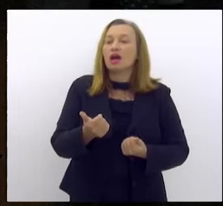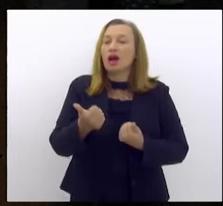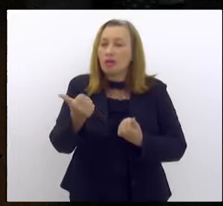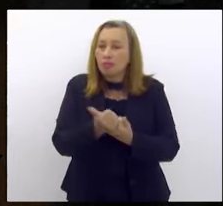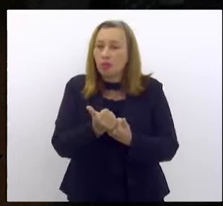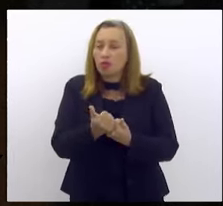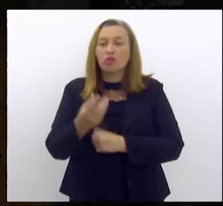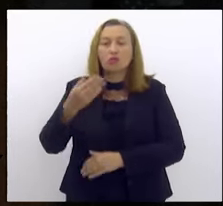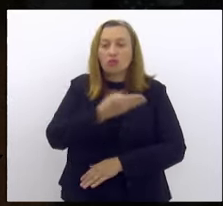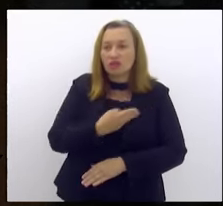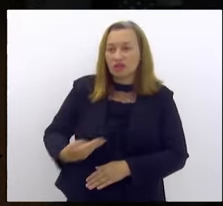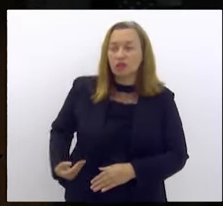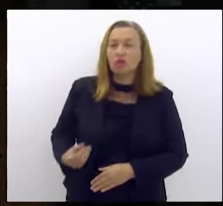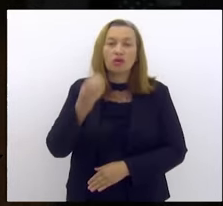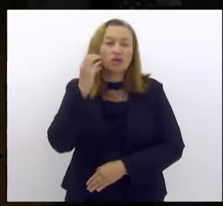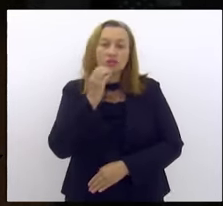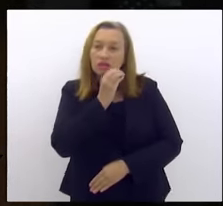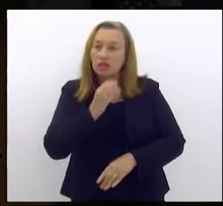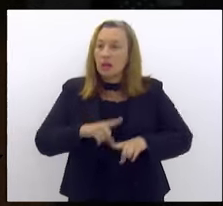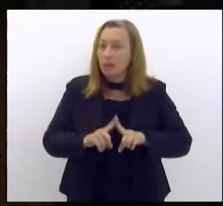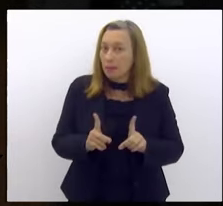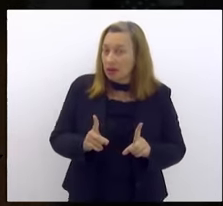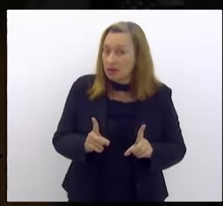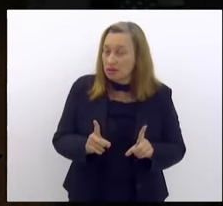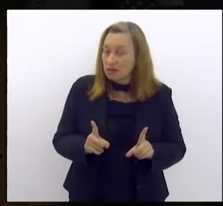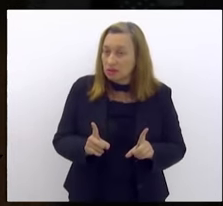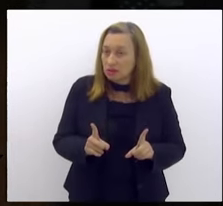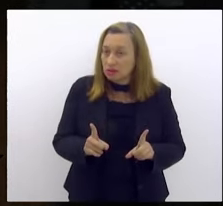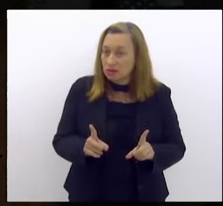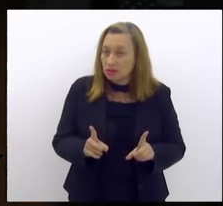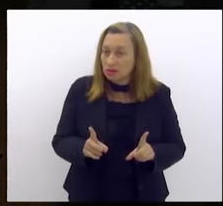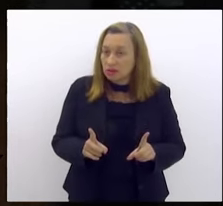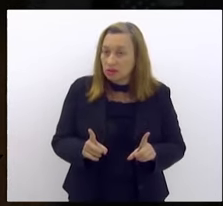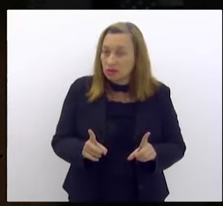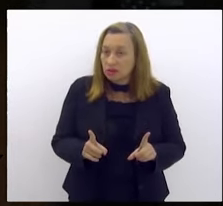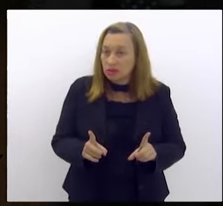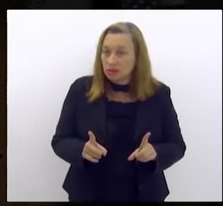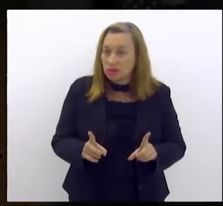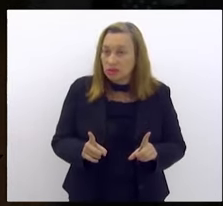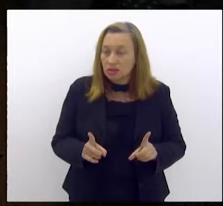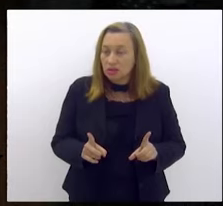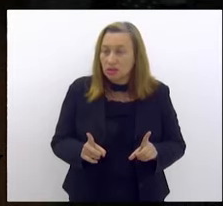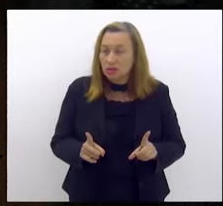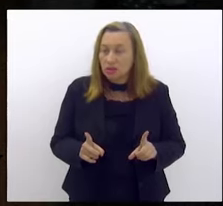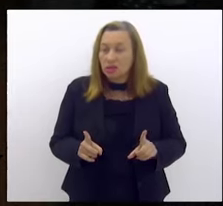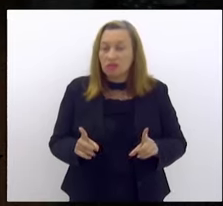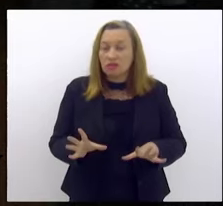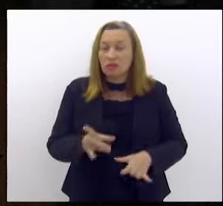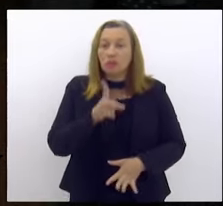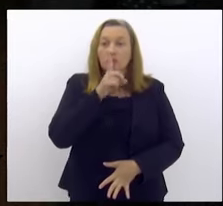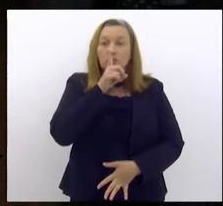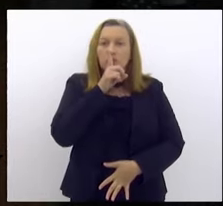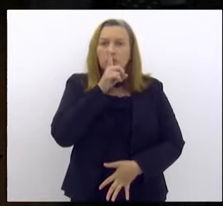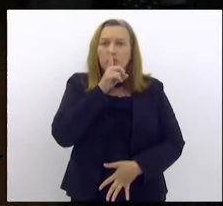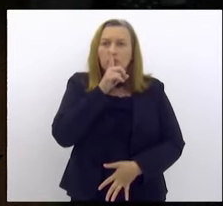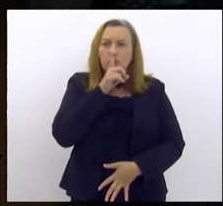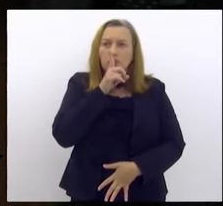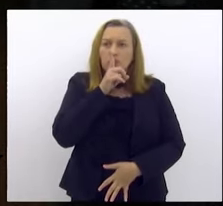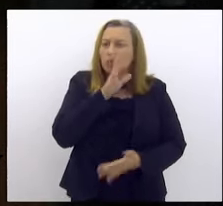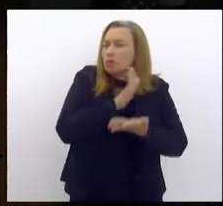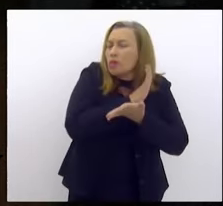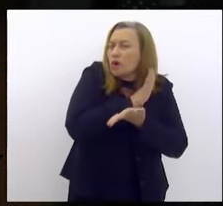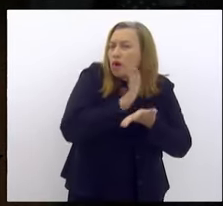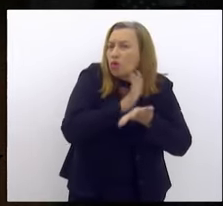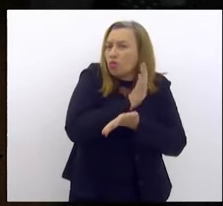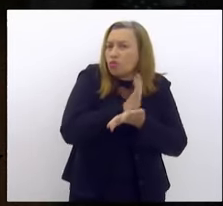Agora, isso não faz com que nós nos calemos diante de alguma crítica, diante de algo que a